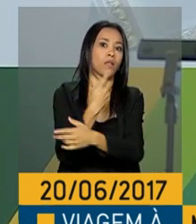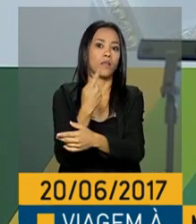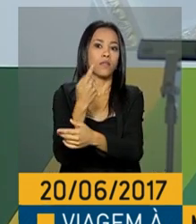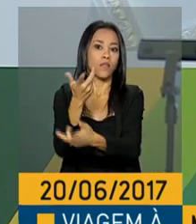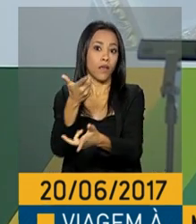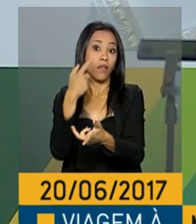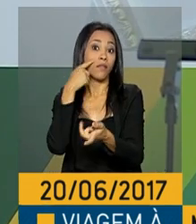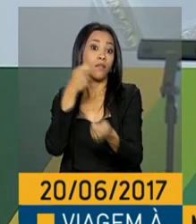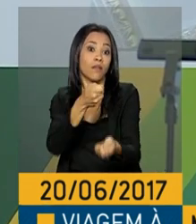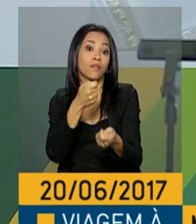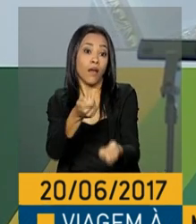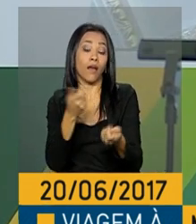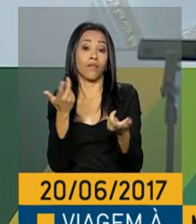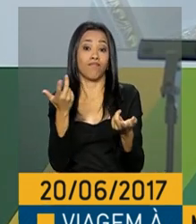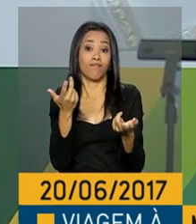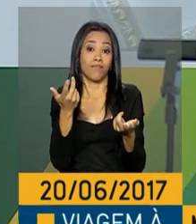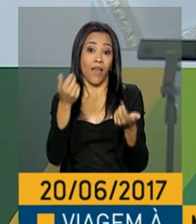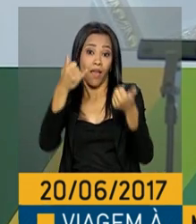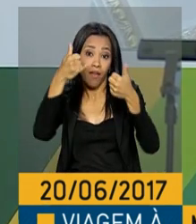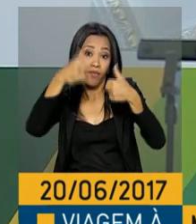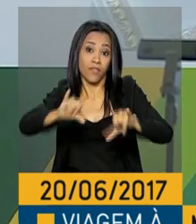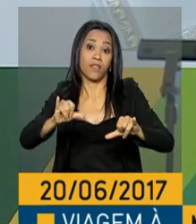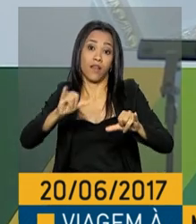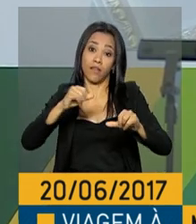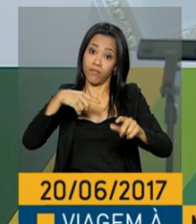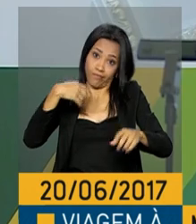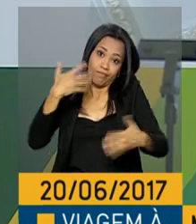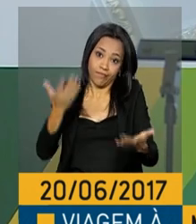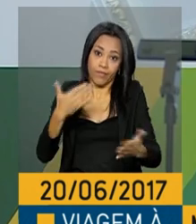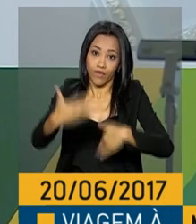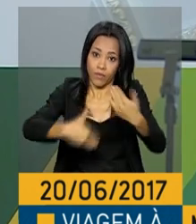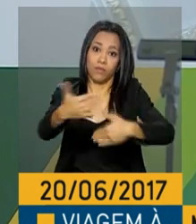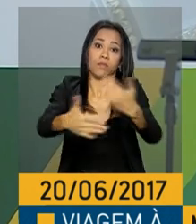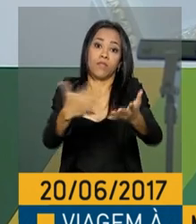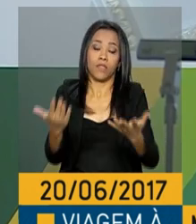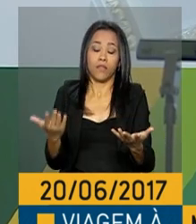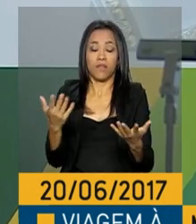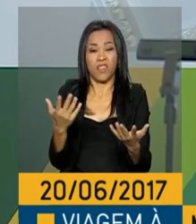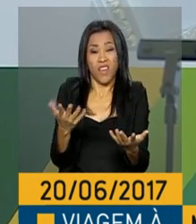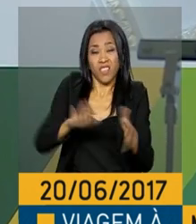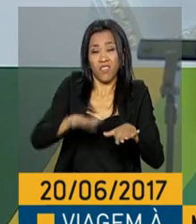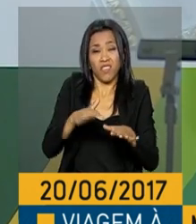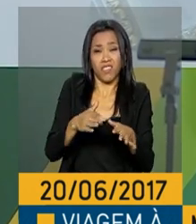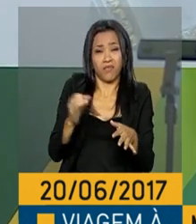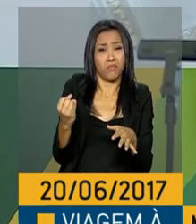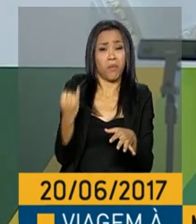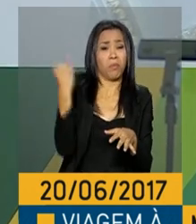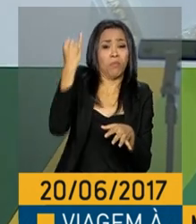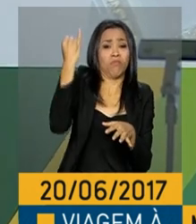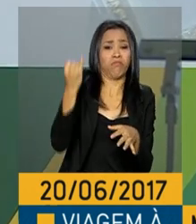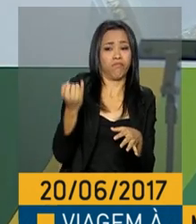impedir, fatos absolutamente desprezíveis e desprezáveis, né? Mas quando nós